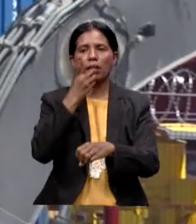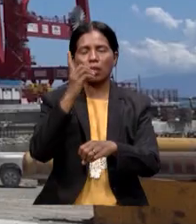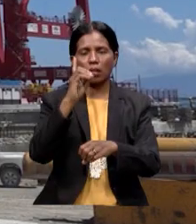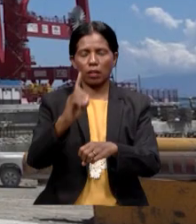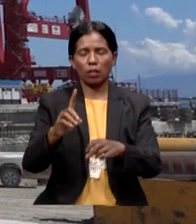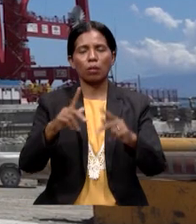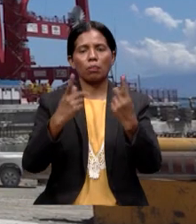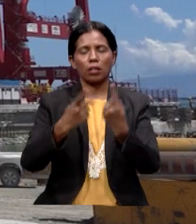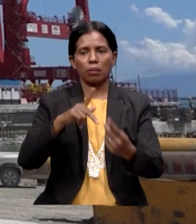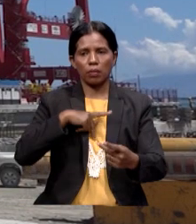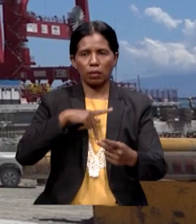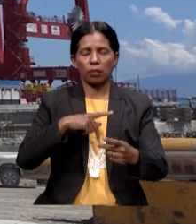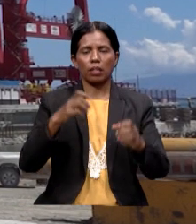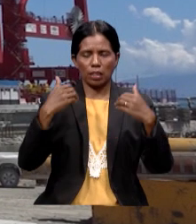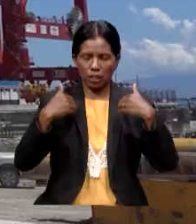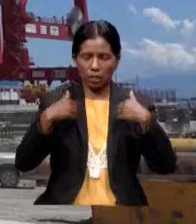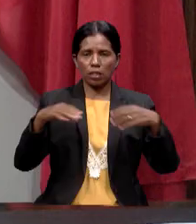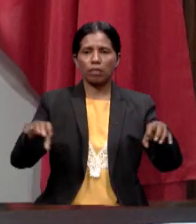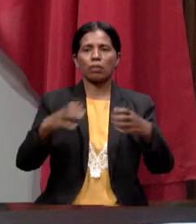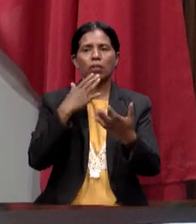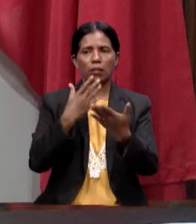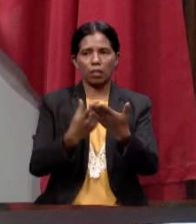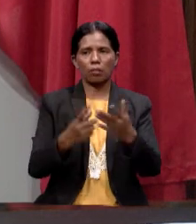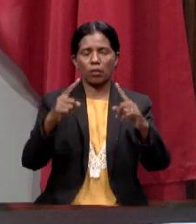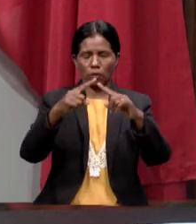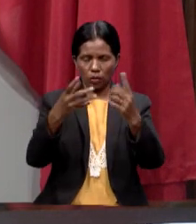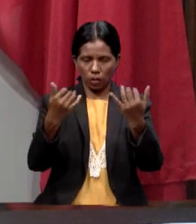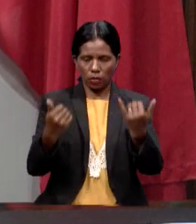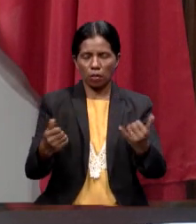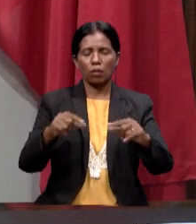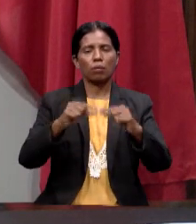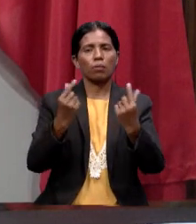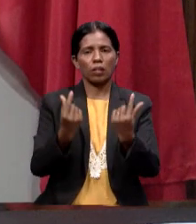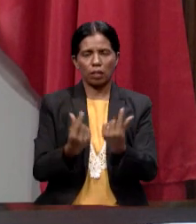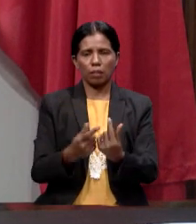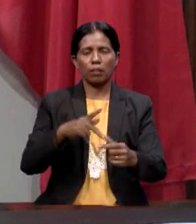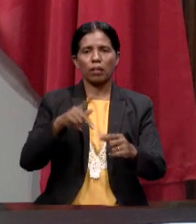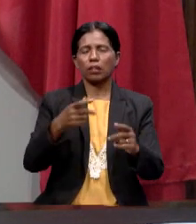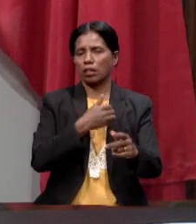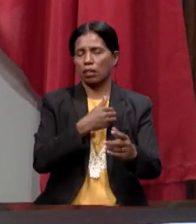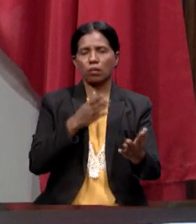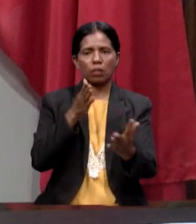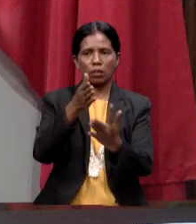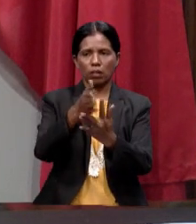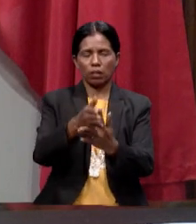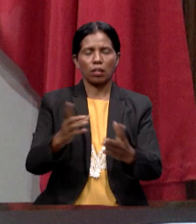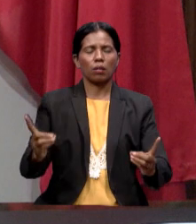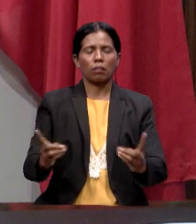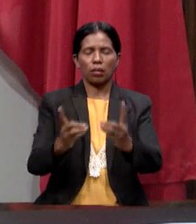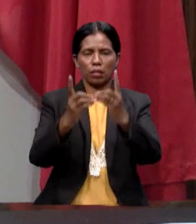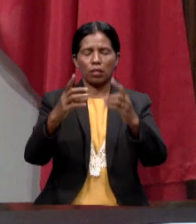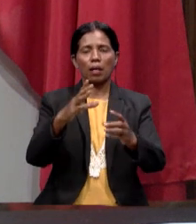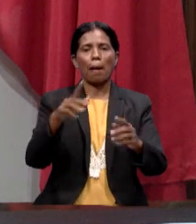setor privado precisa ir qualificado, tamba to agora setor privado se dá o preenche critério a tu compete ir